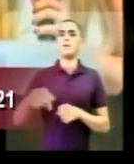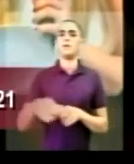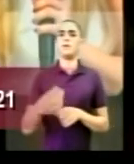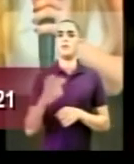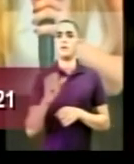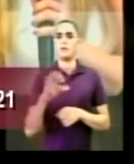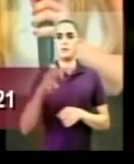em enfermaria.